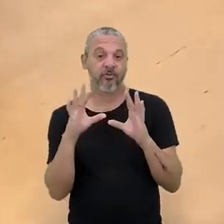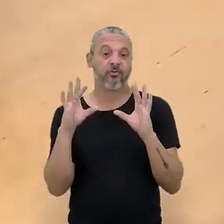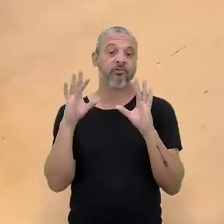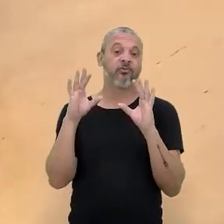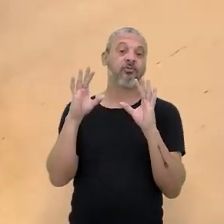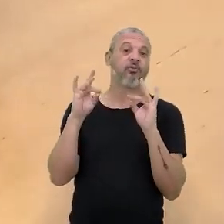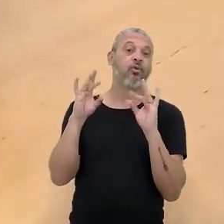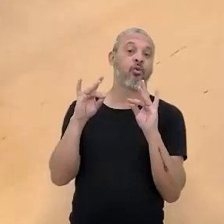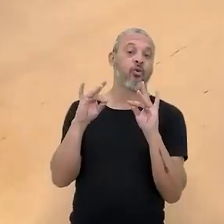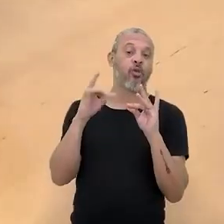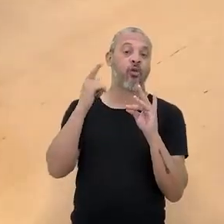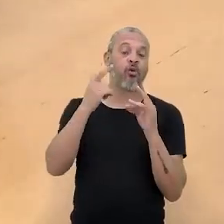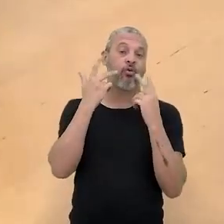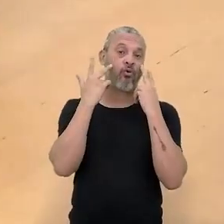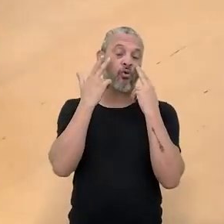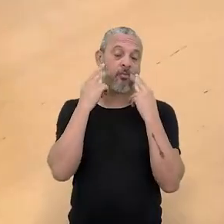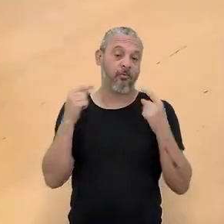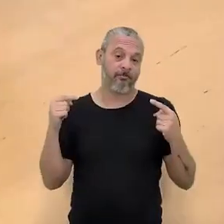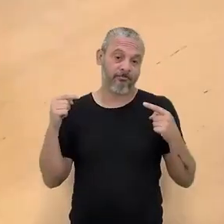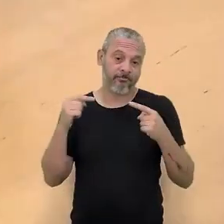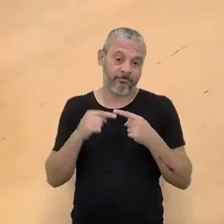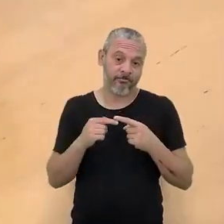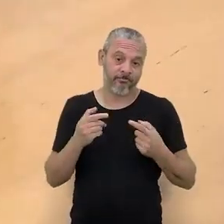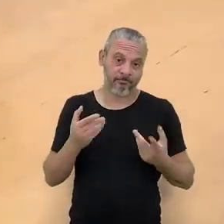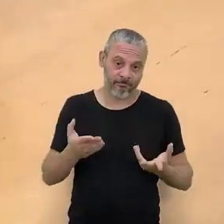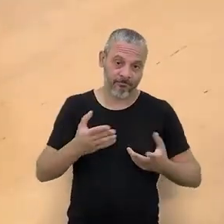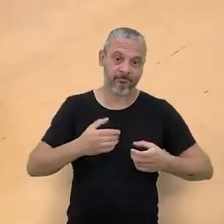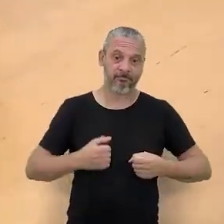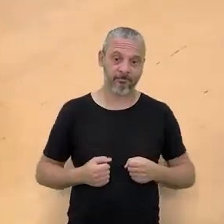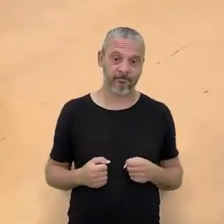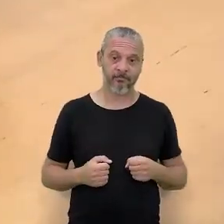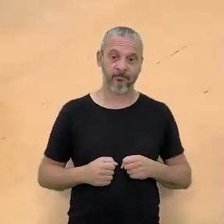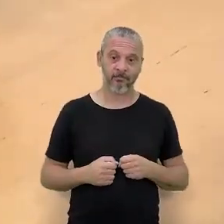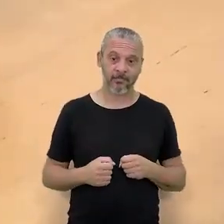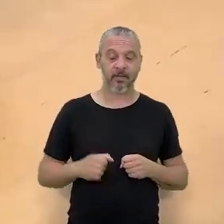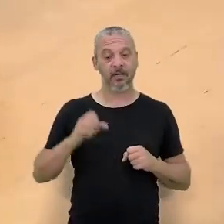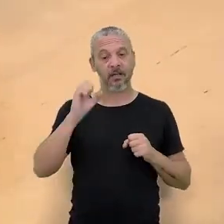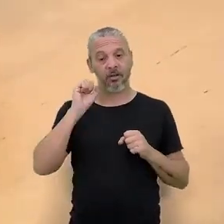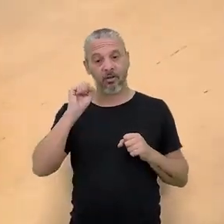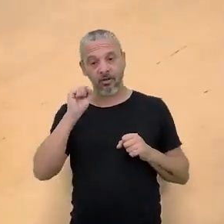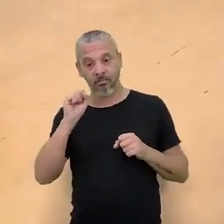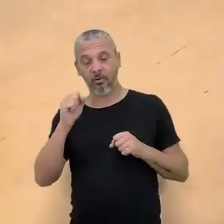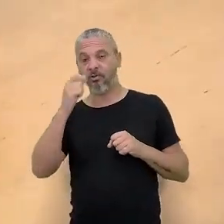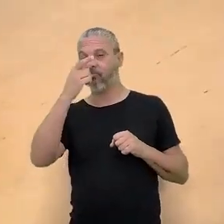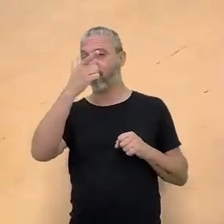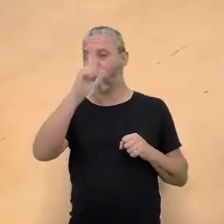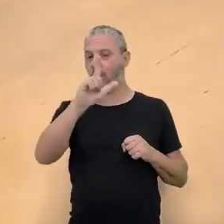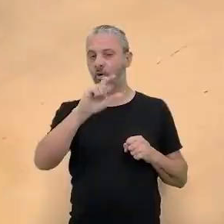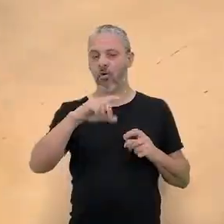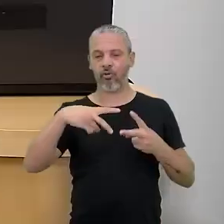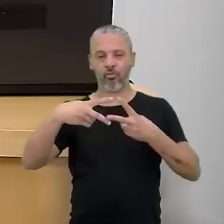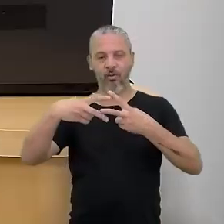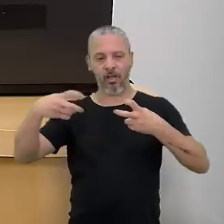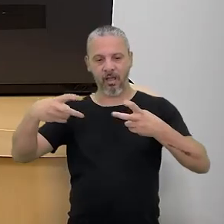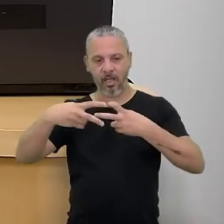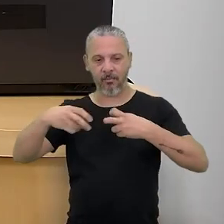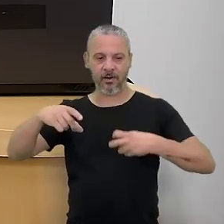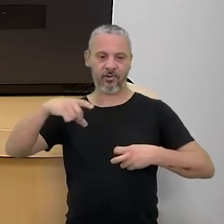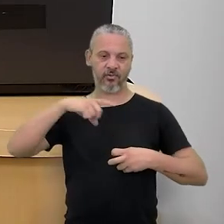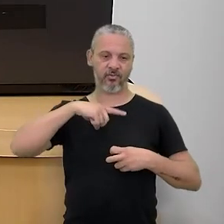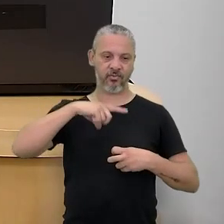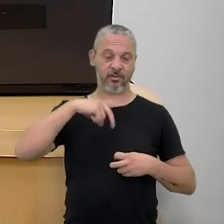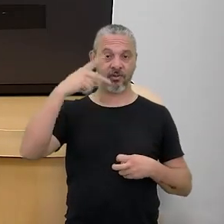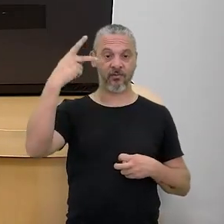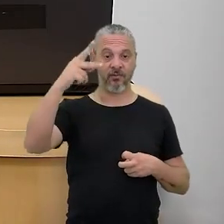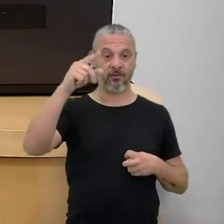só não colar com cola permanente, né? Que é super bonder. Mas, se você quiser colar, amarrar com elástico,